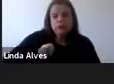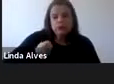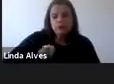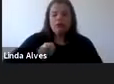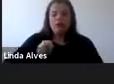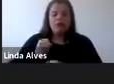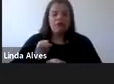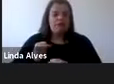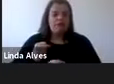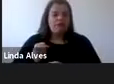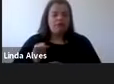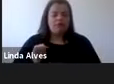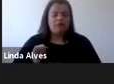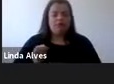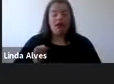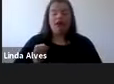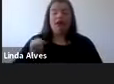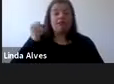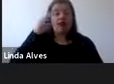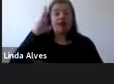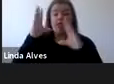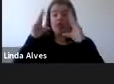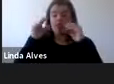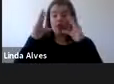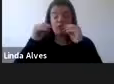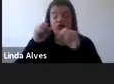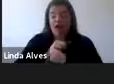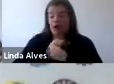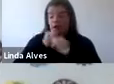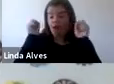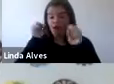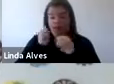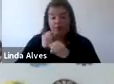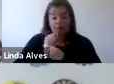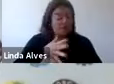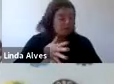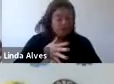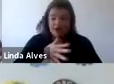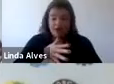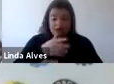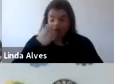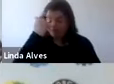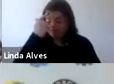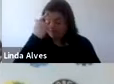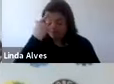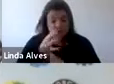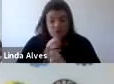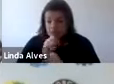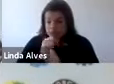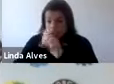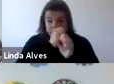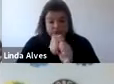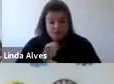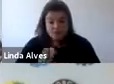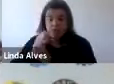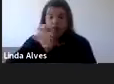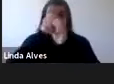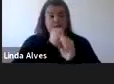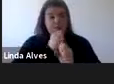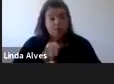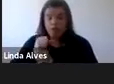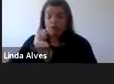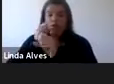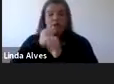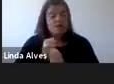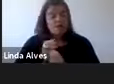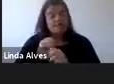aí, essa noite aí, acordei de madrugada, me veio o zoom na cabeça, eu vou fazer umas contas, certo? Conheço.